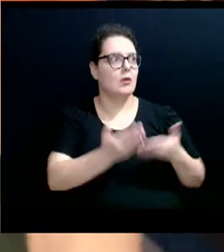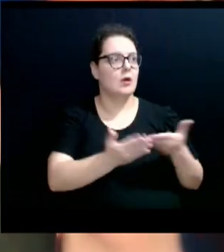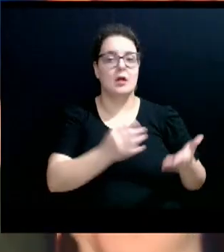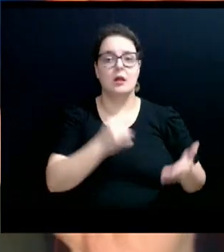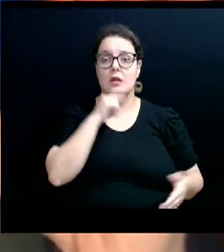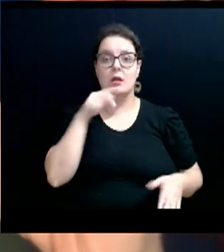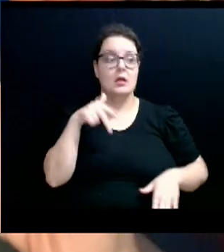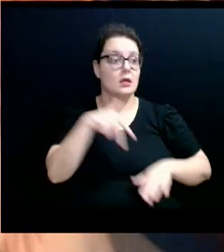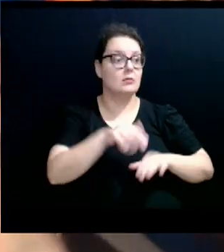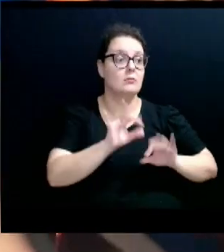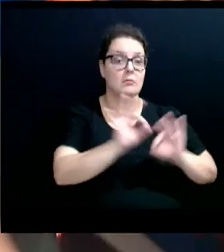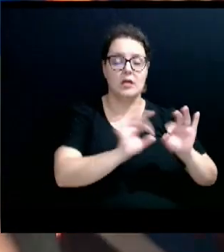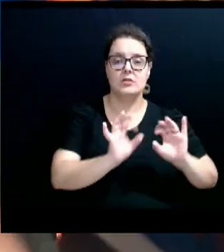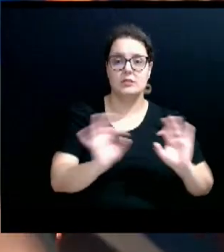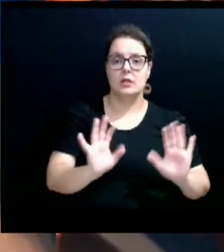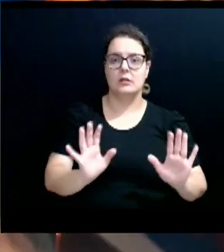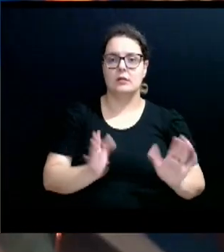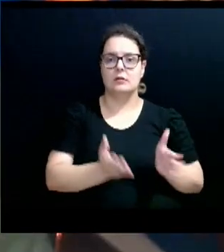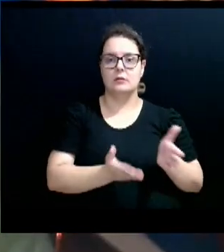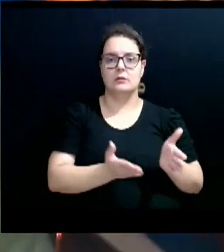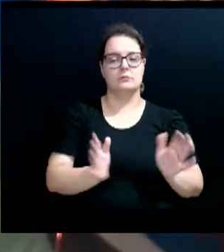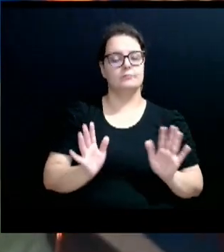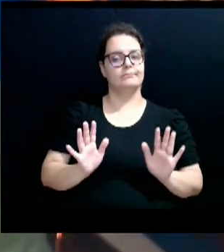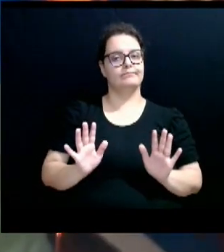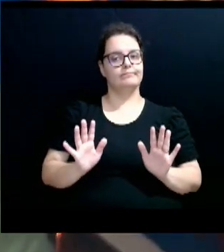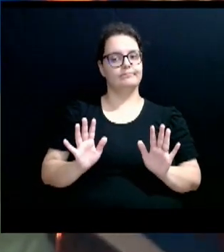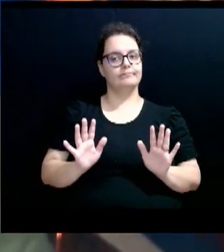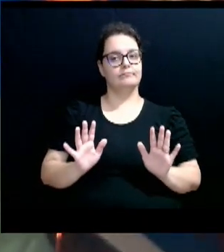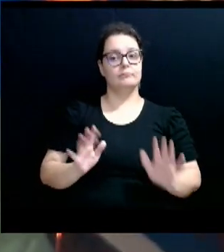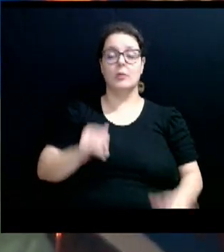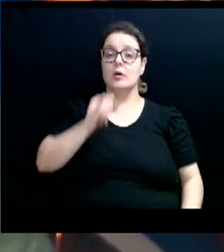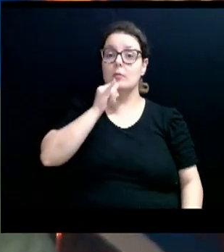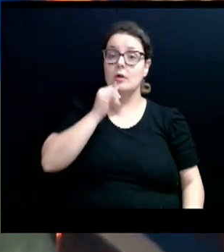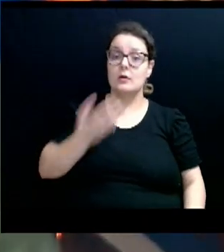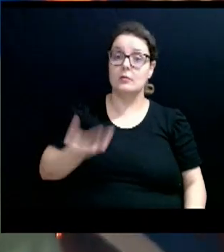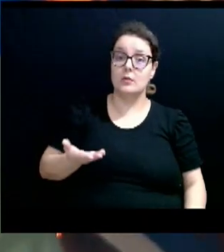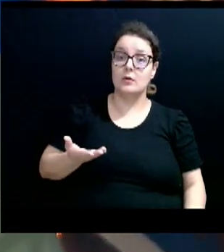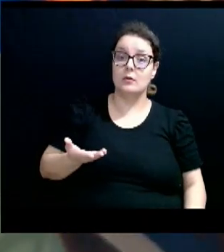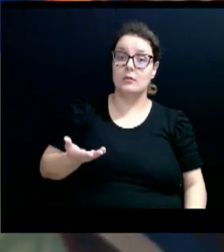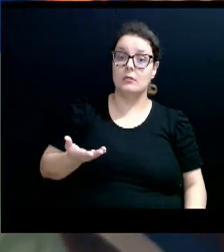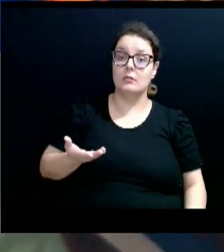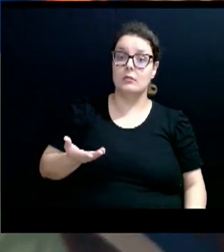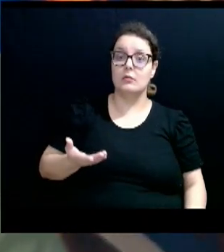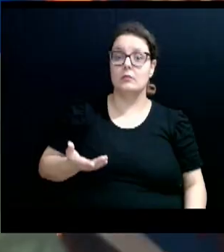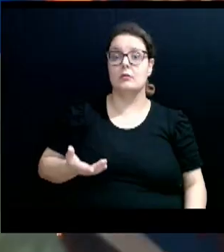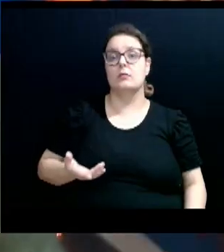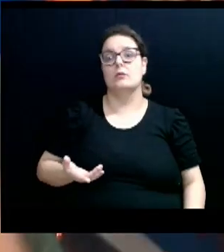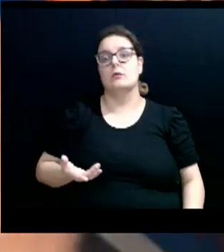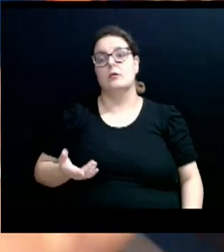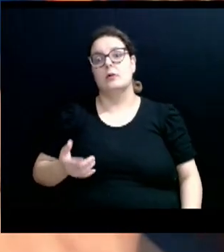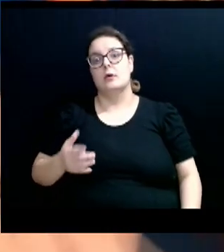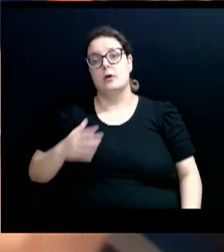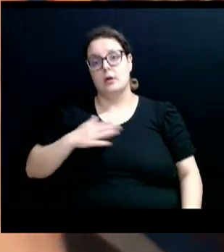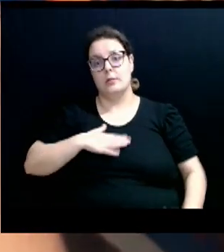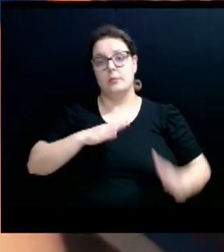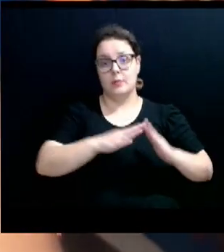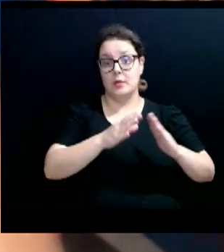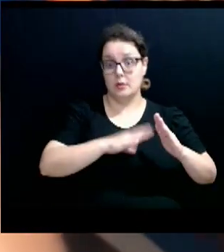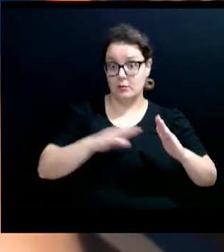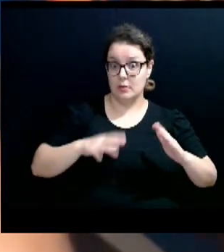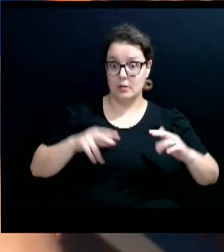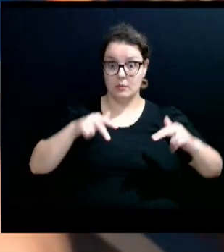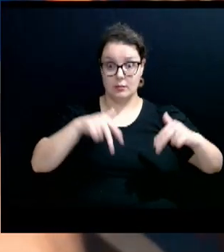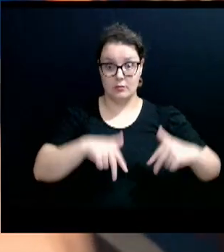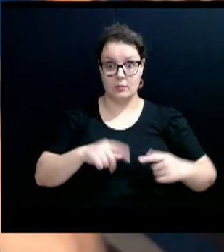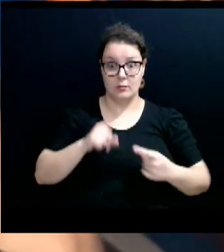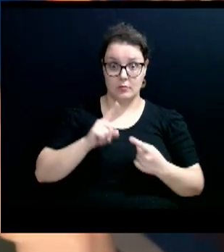a gente tem que preservar aquilo. Mas, por exemplo, aqui no Espaço Poliodia, minha clínica de psicologia, eu tenho